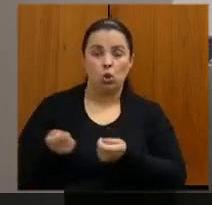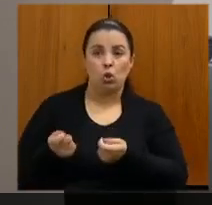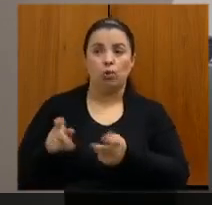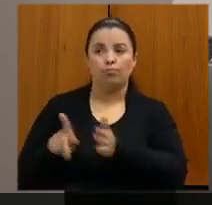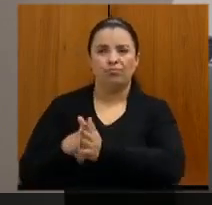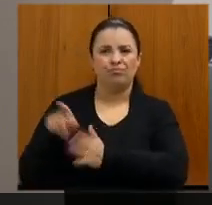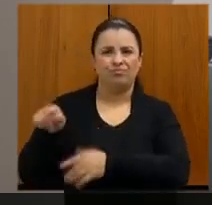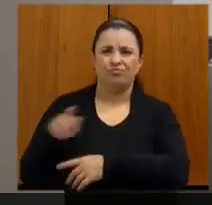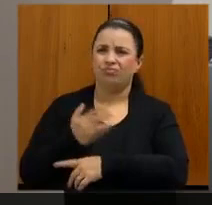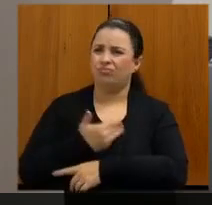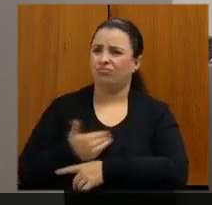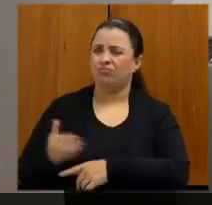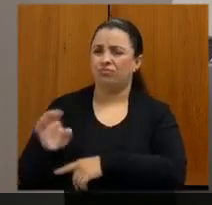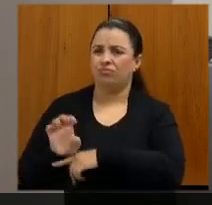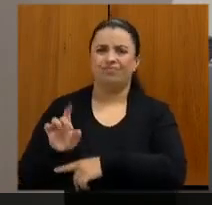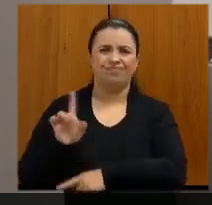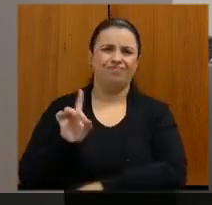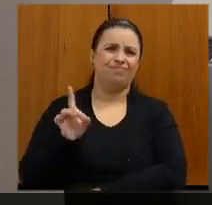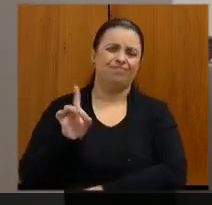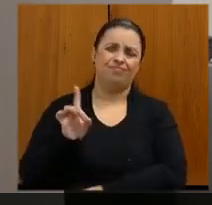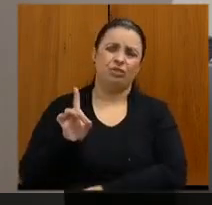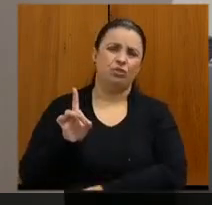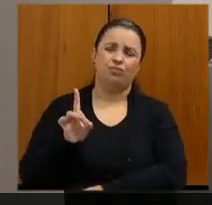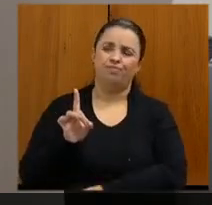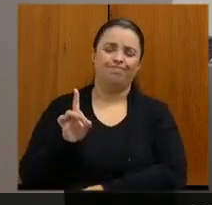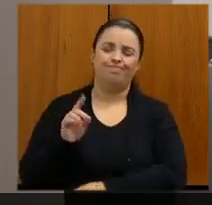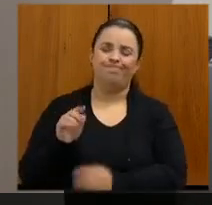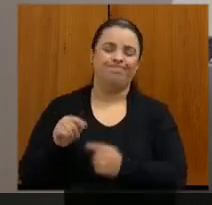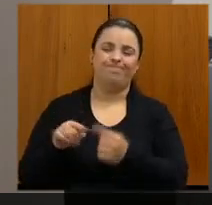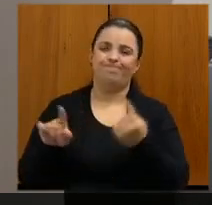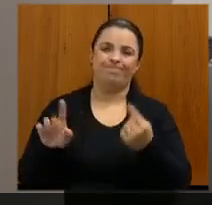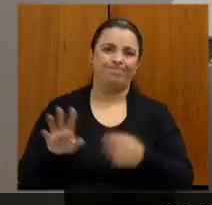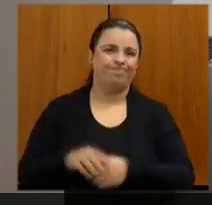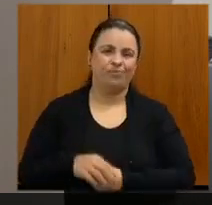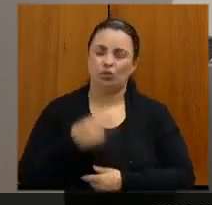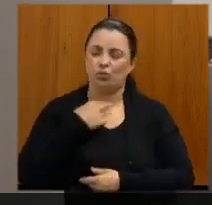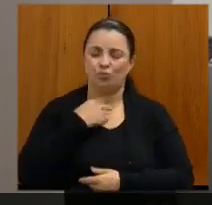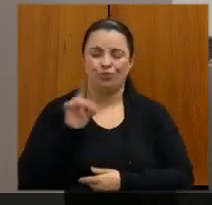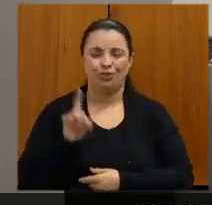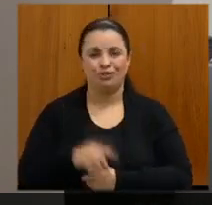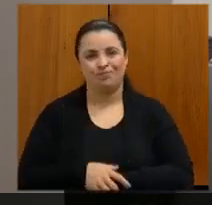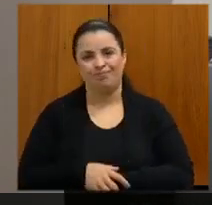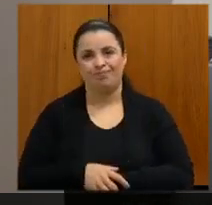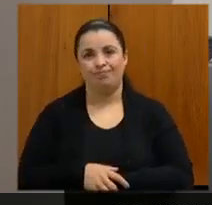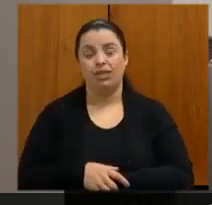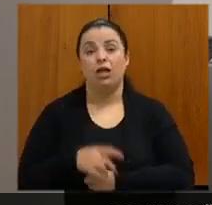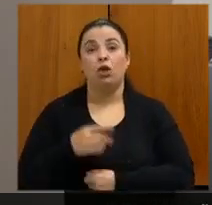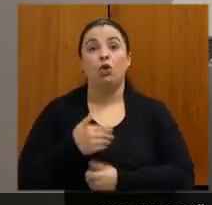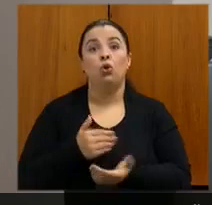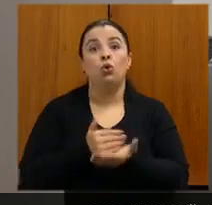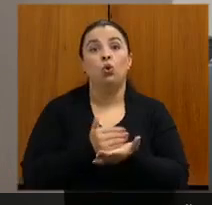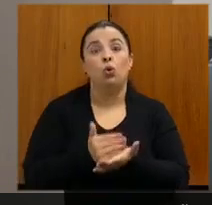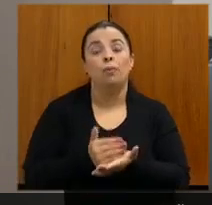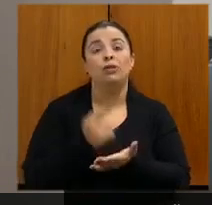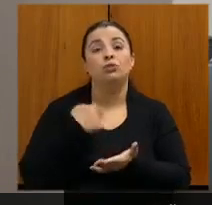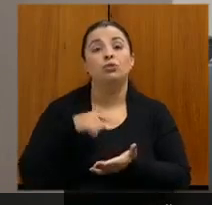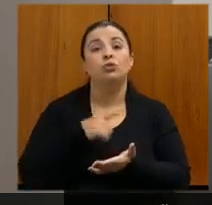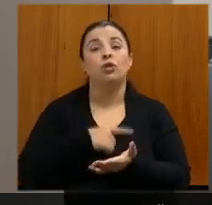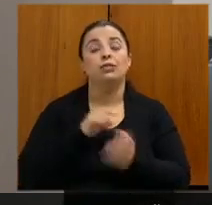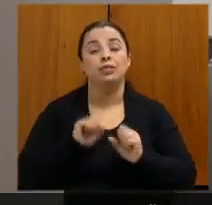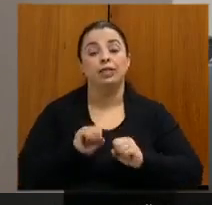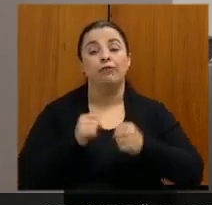desde o início nós defendemos que o foco da mesa de